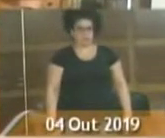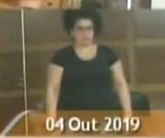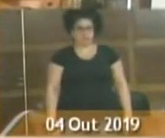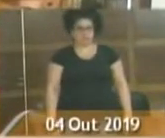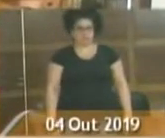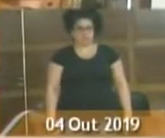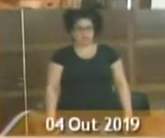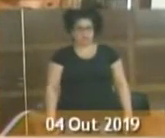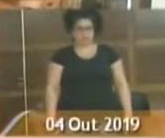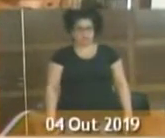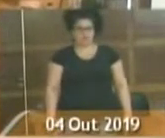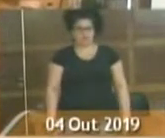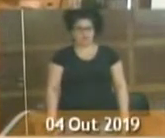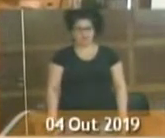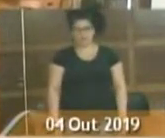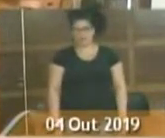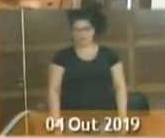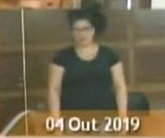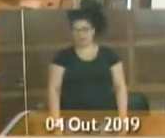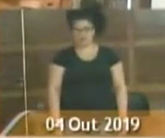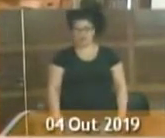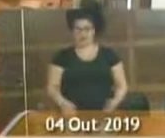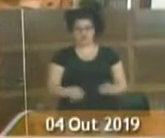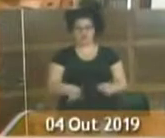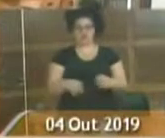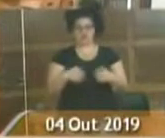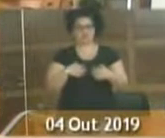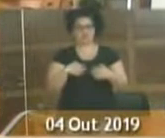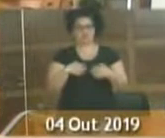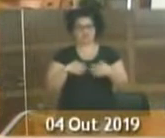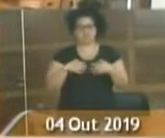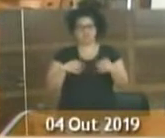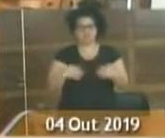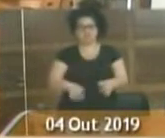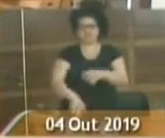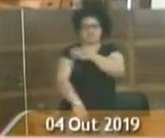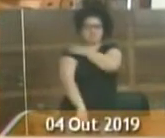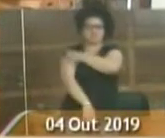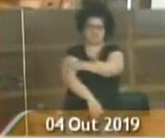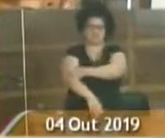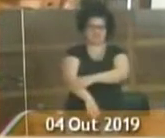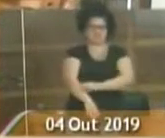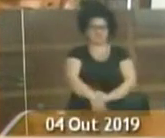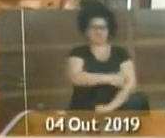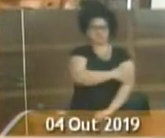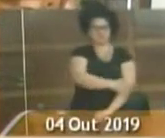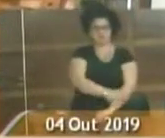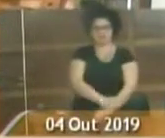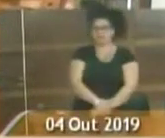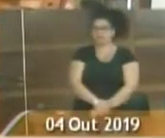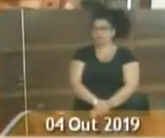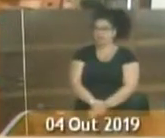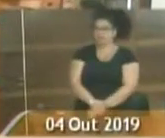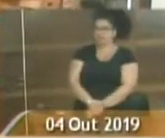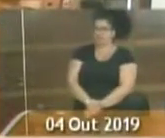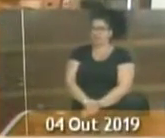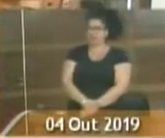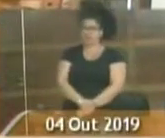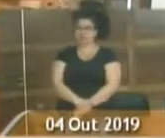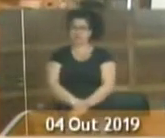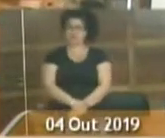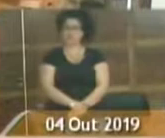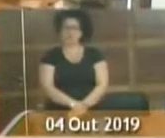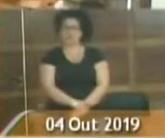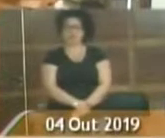isso. O que, que acontece? Acontece que muitos gatos, eles ficam com a lesão, que a gente chama de recidiva,